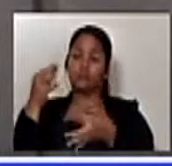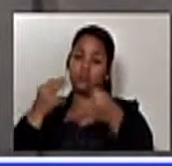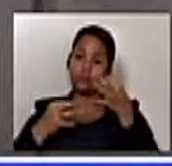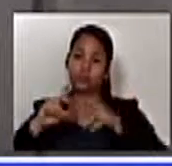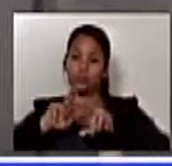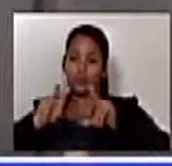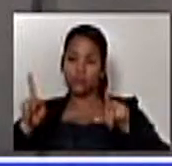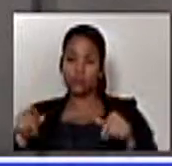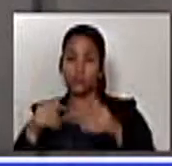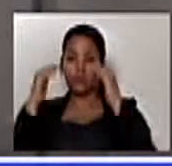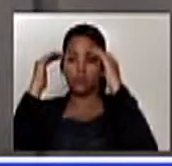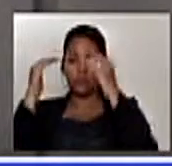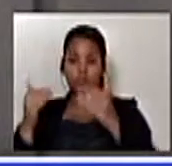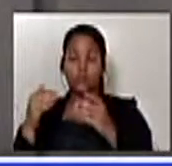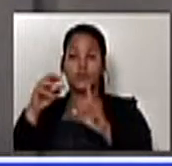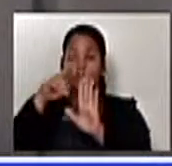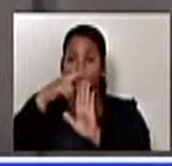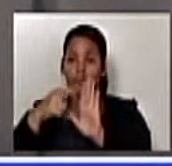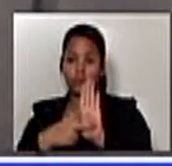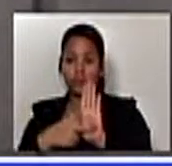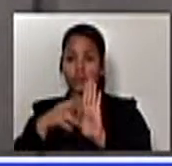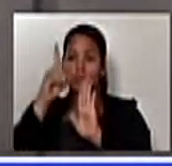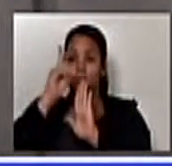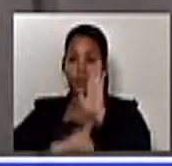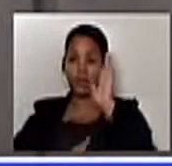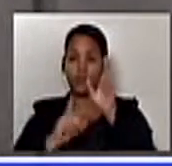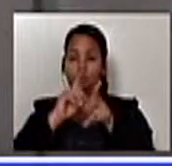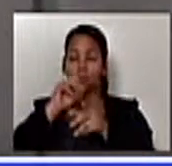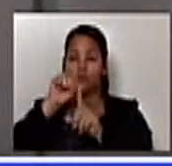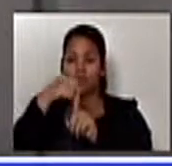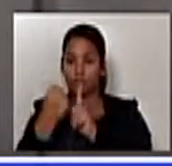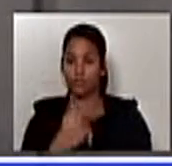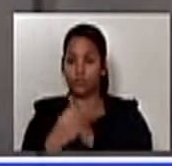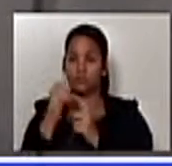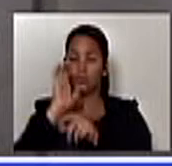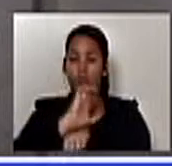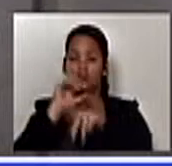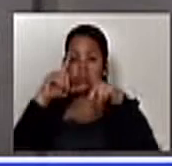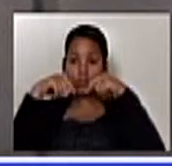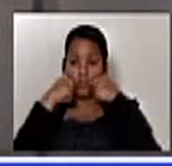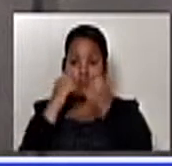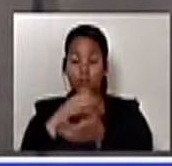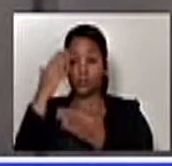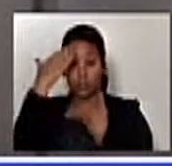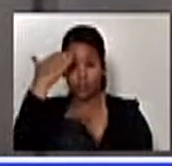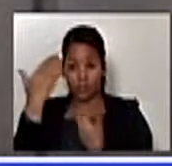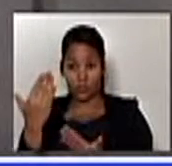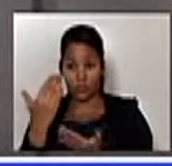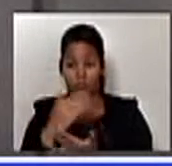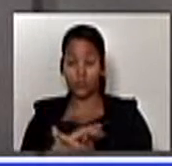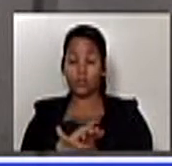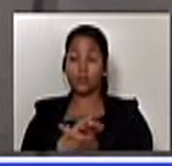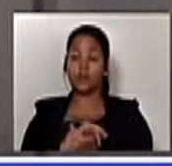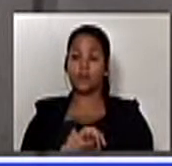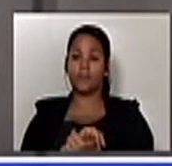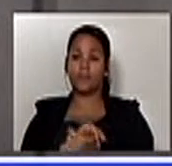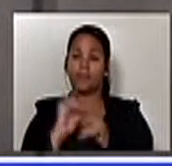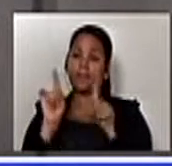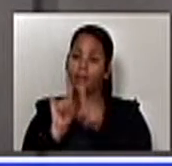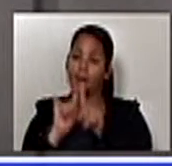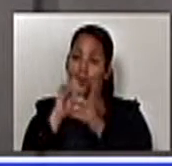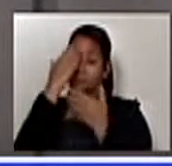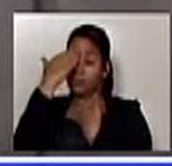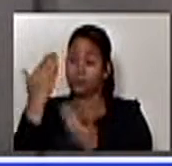Quero agradecer a imensa presença e agradecendo ao secretário Christian